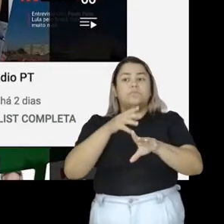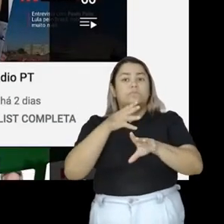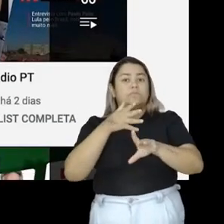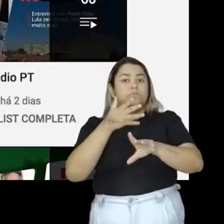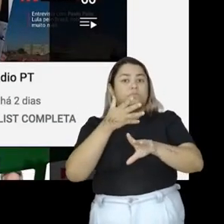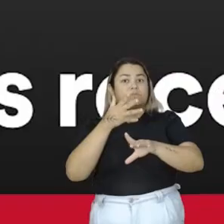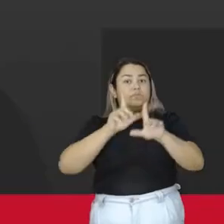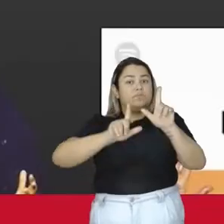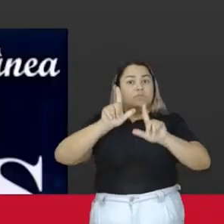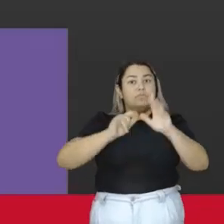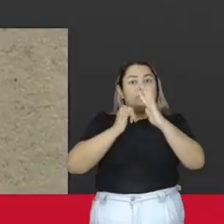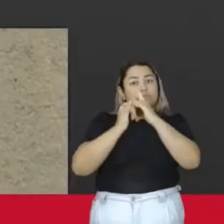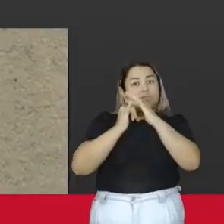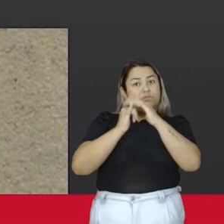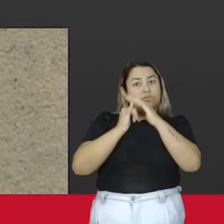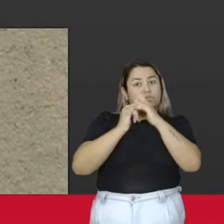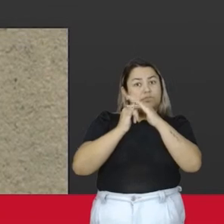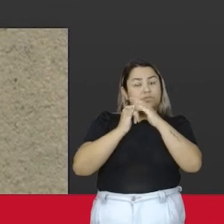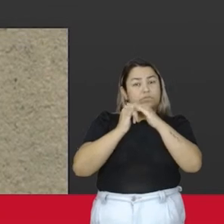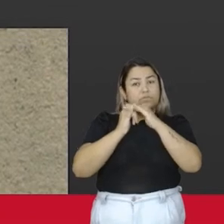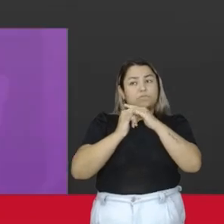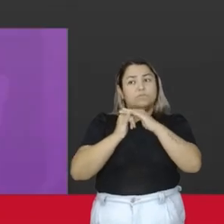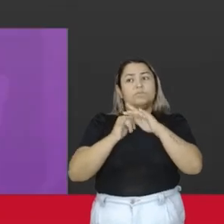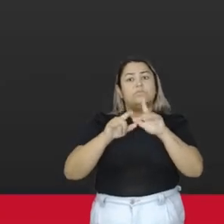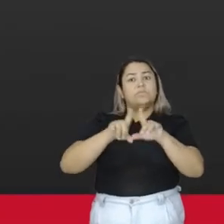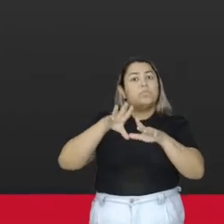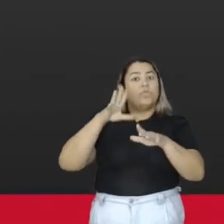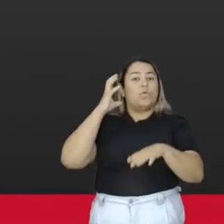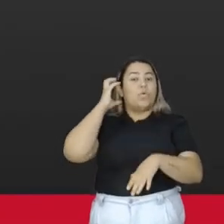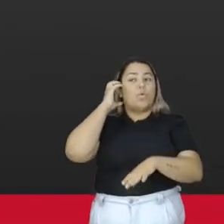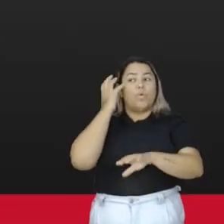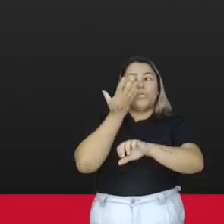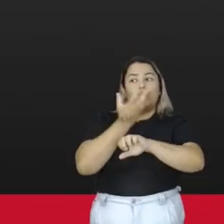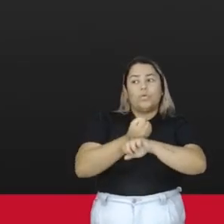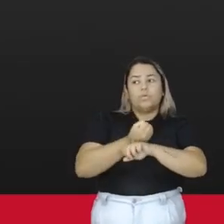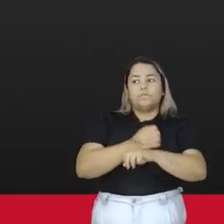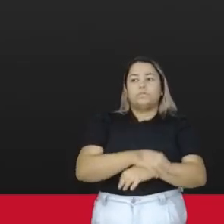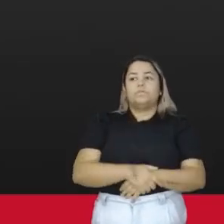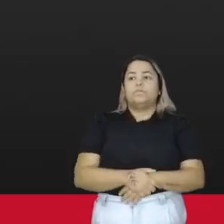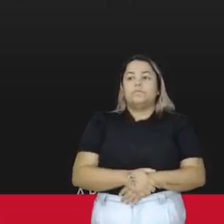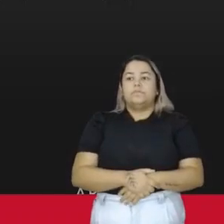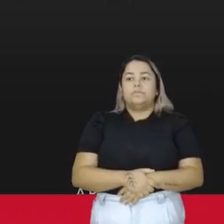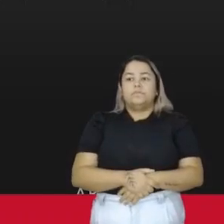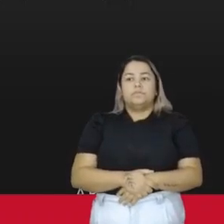no canal da TVPT no YouTube ou em formato de podcast no Spotify.